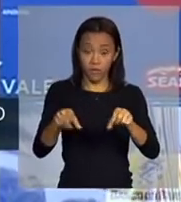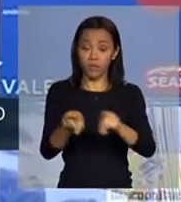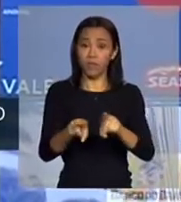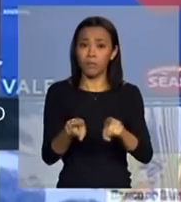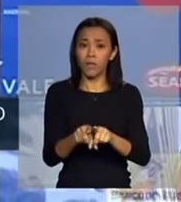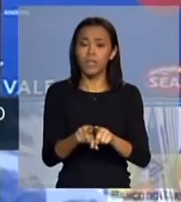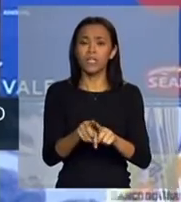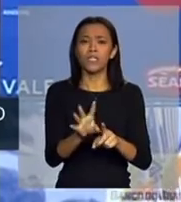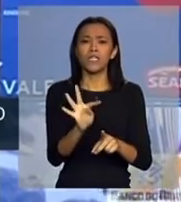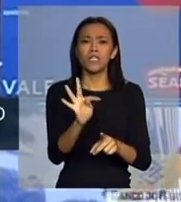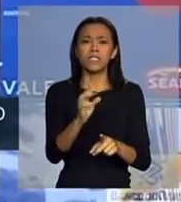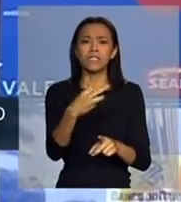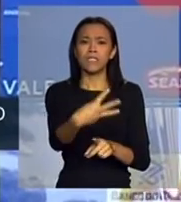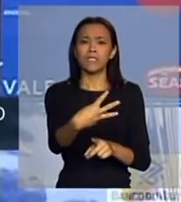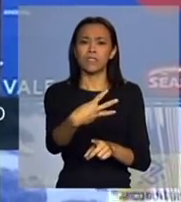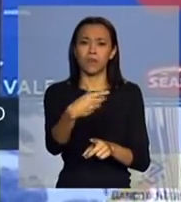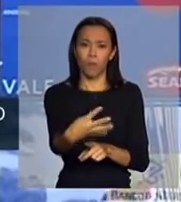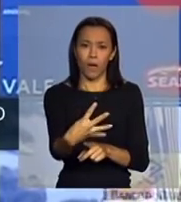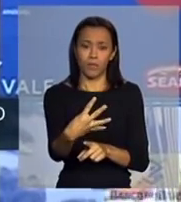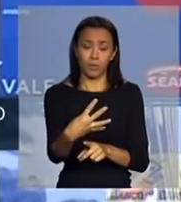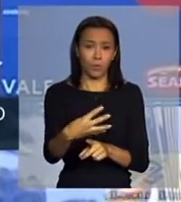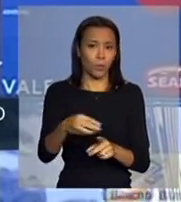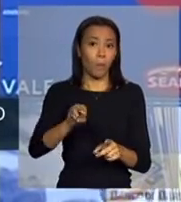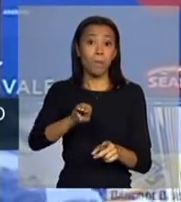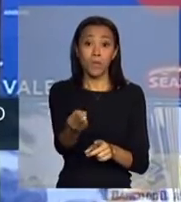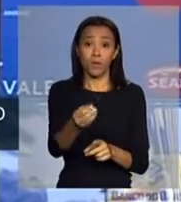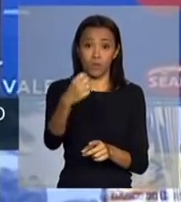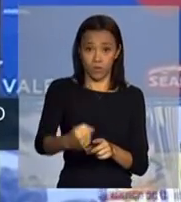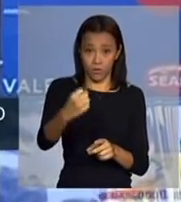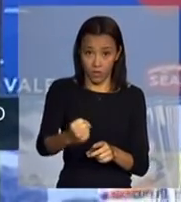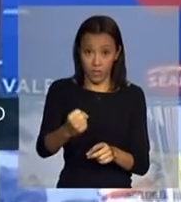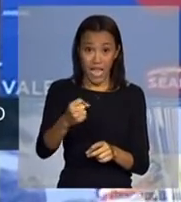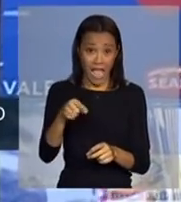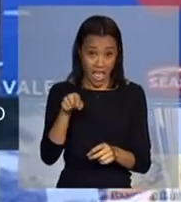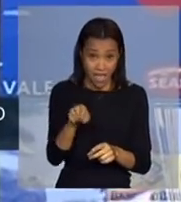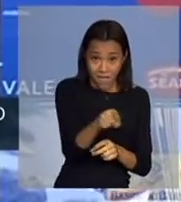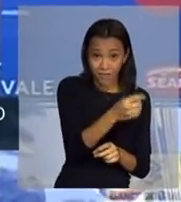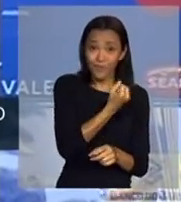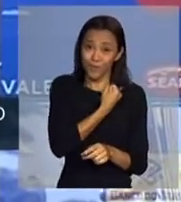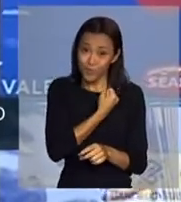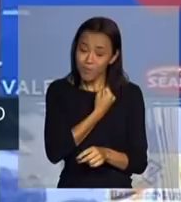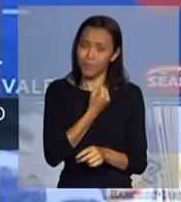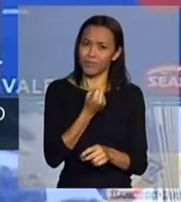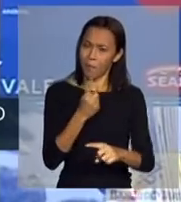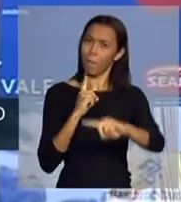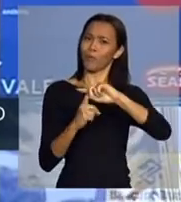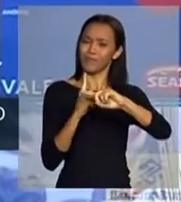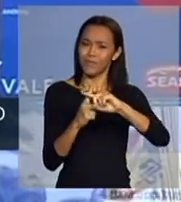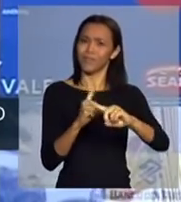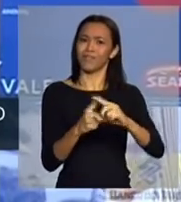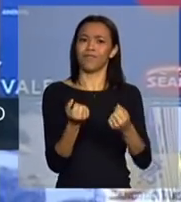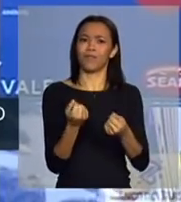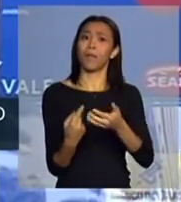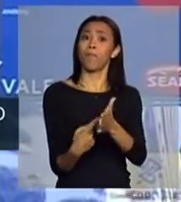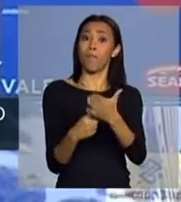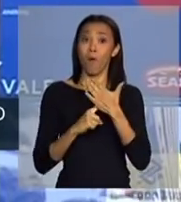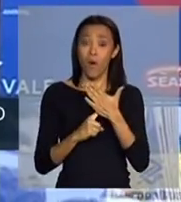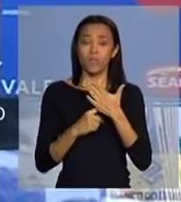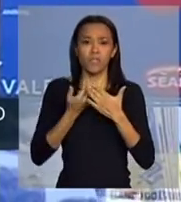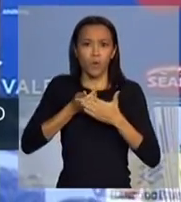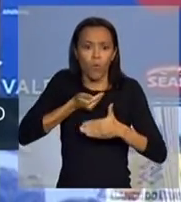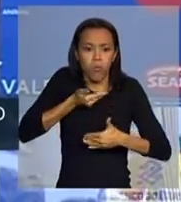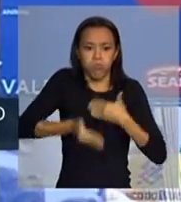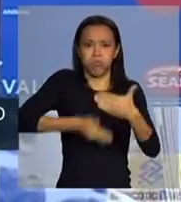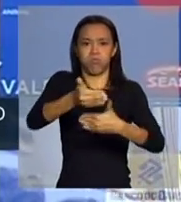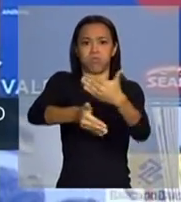toneladas e 34 bilhões de litros de leite. Esses números já são muito positivos e representam um avanço imenso na produtividade da